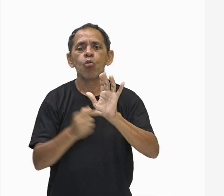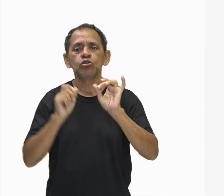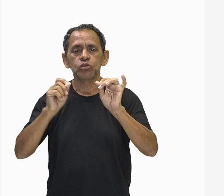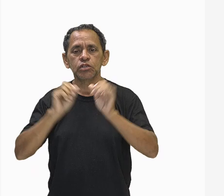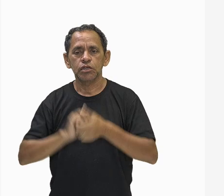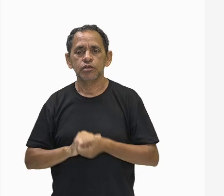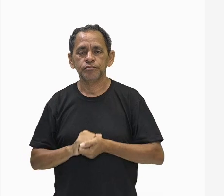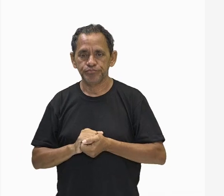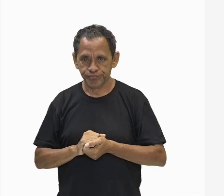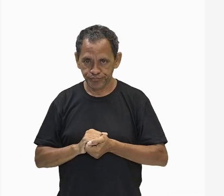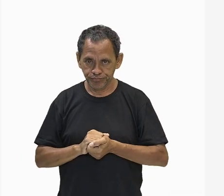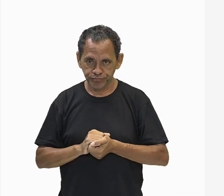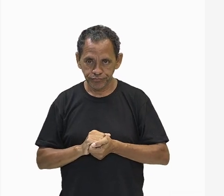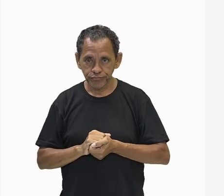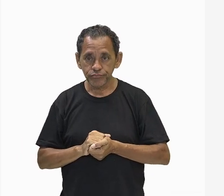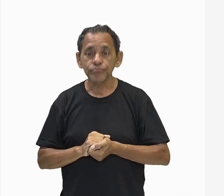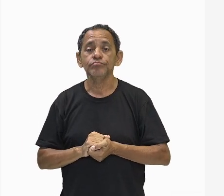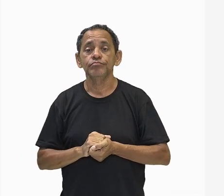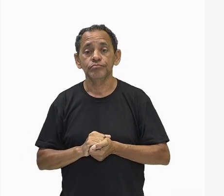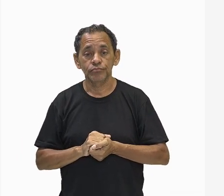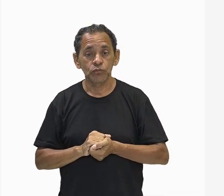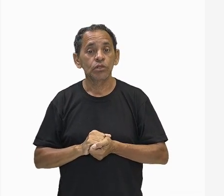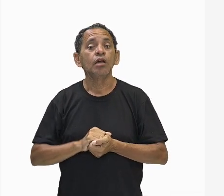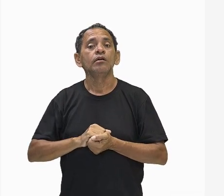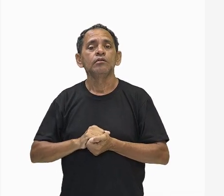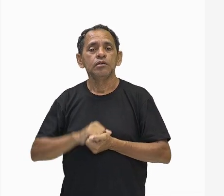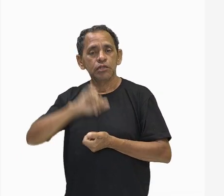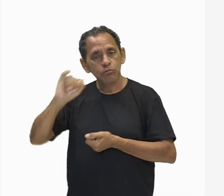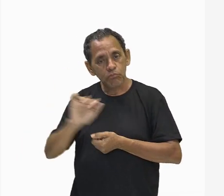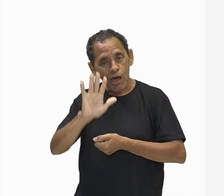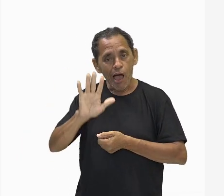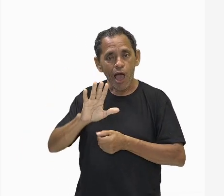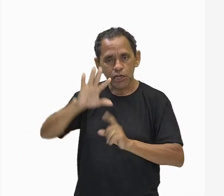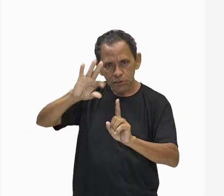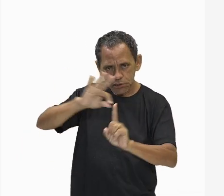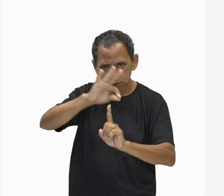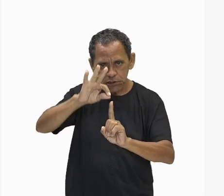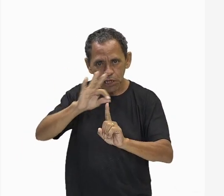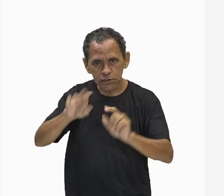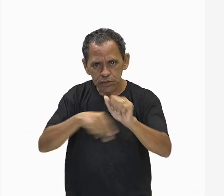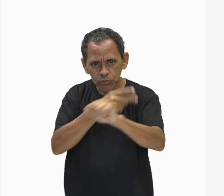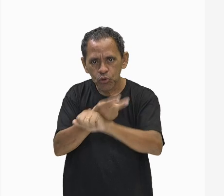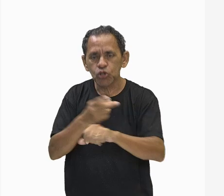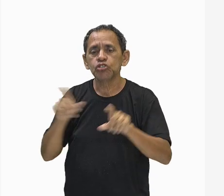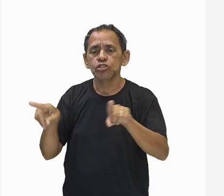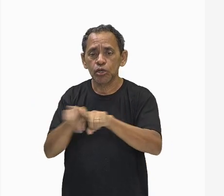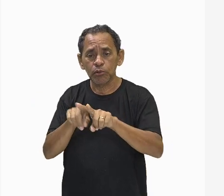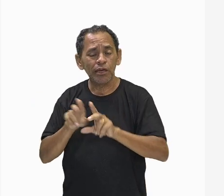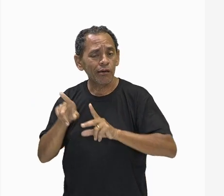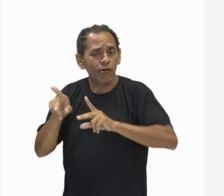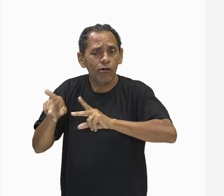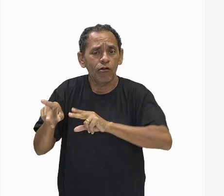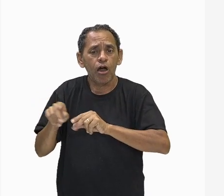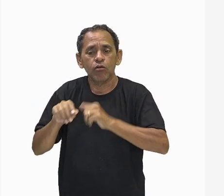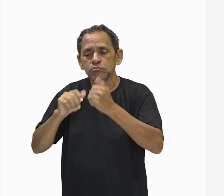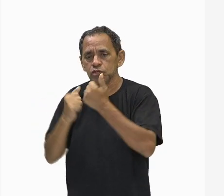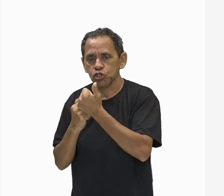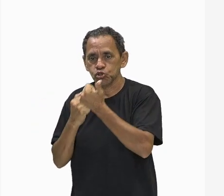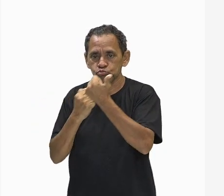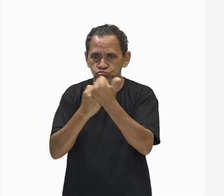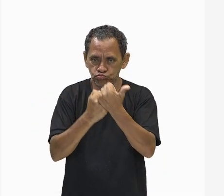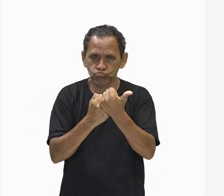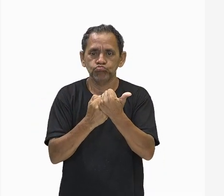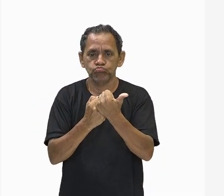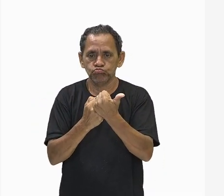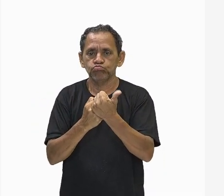que trazem imagem de santos e, posteriormente, essas mesmas imagens elas vão ser substituídas por imagens que